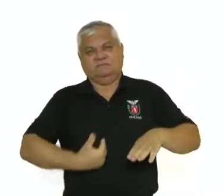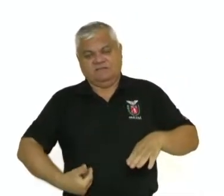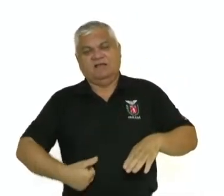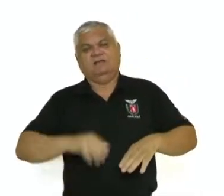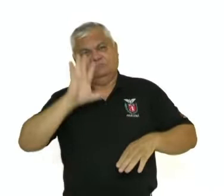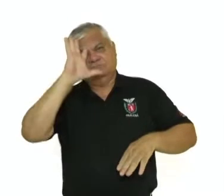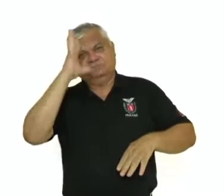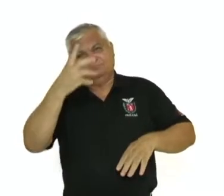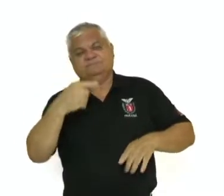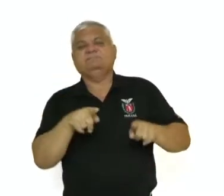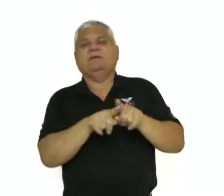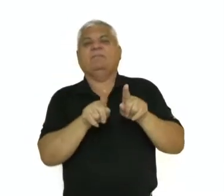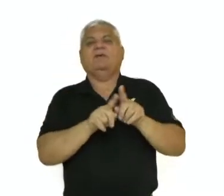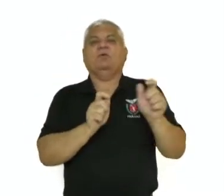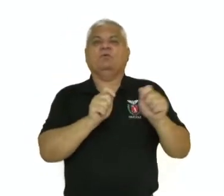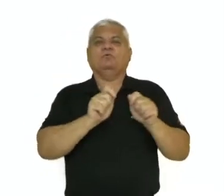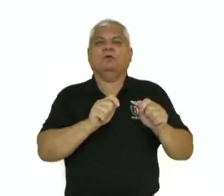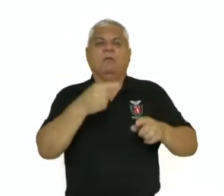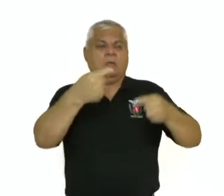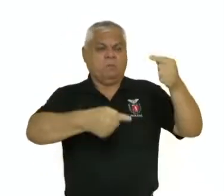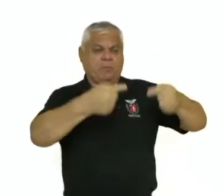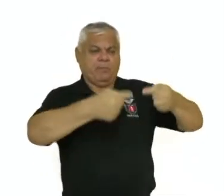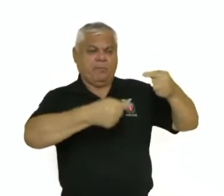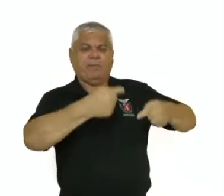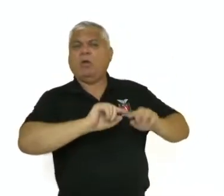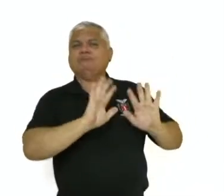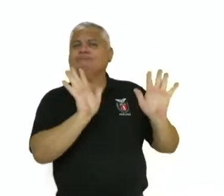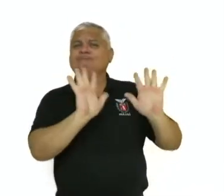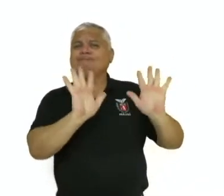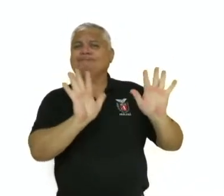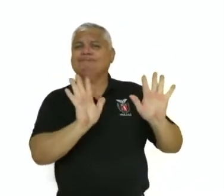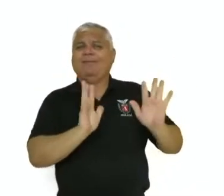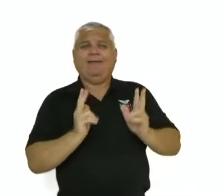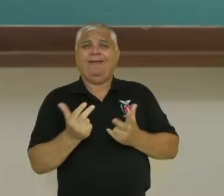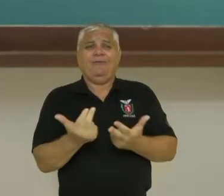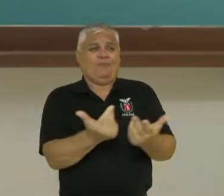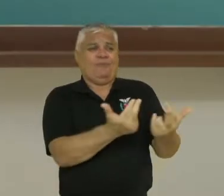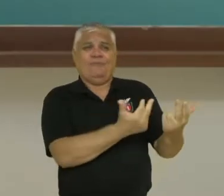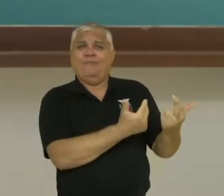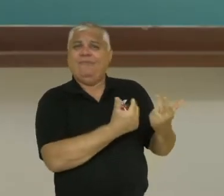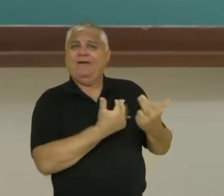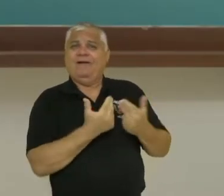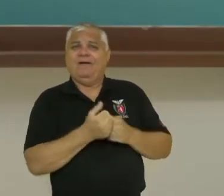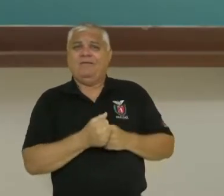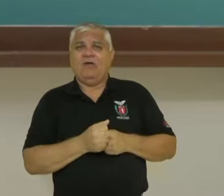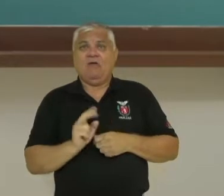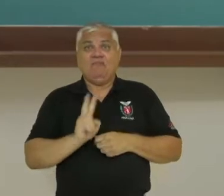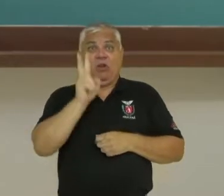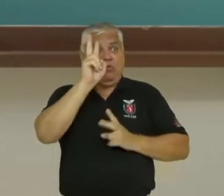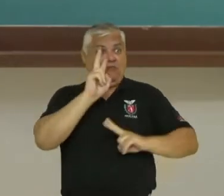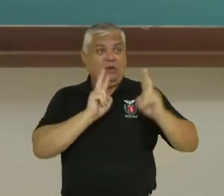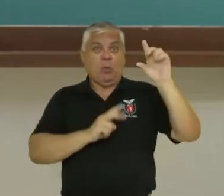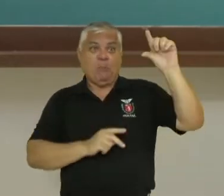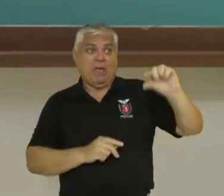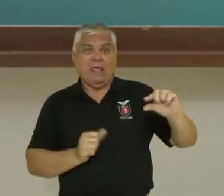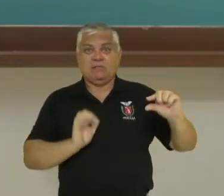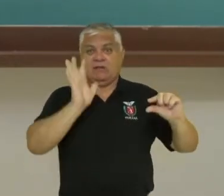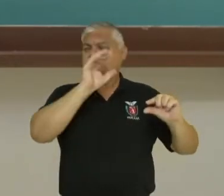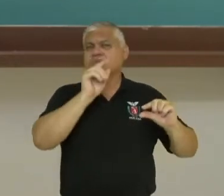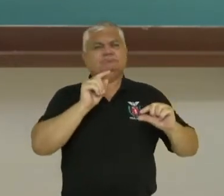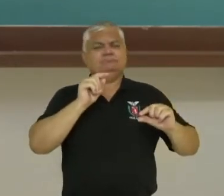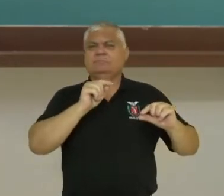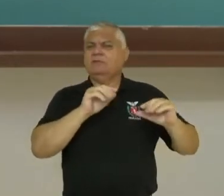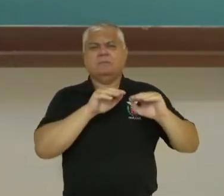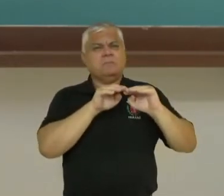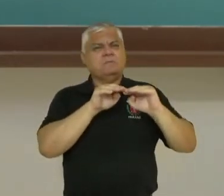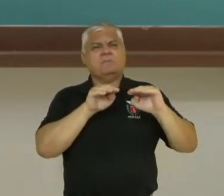Dessa forma, não há concorrência e nem variação dos preços. Aí nós vemos que existem alguns aspectos